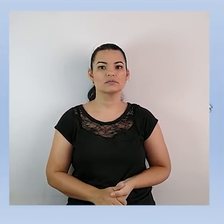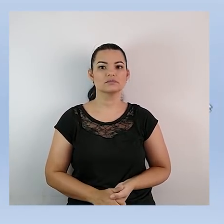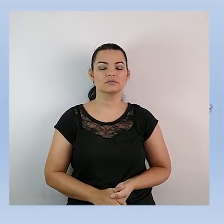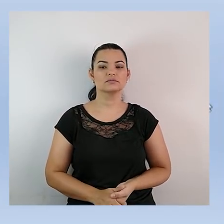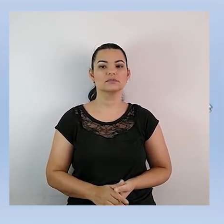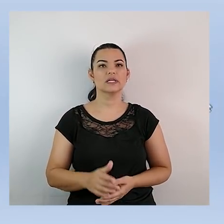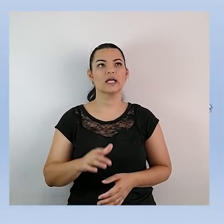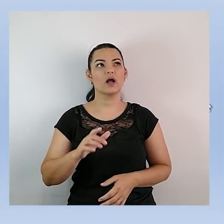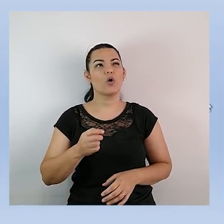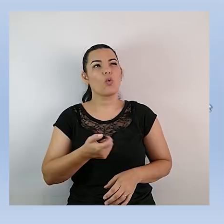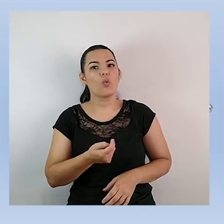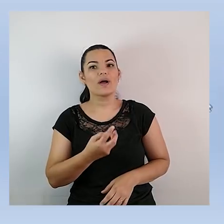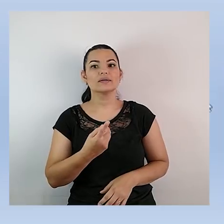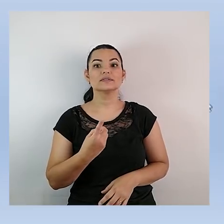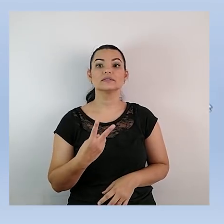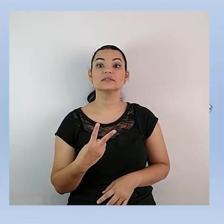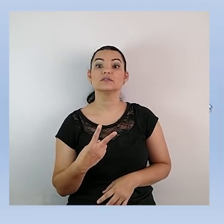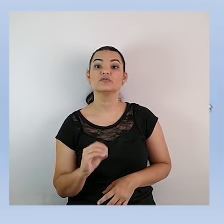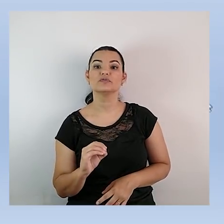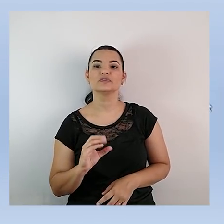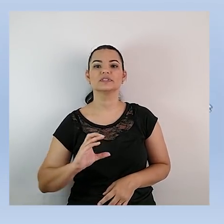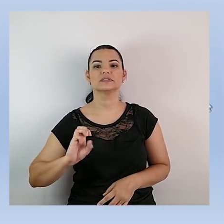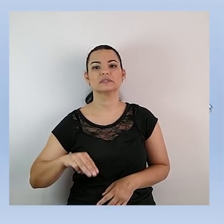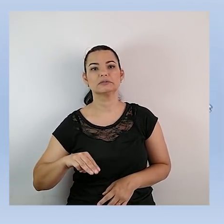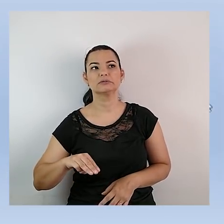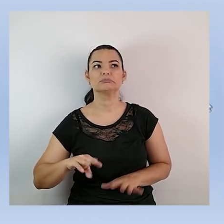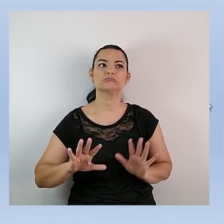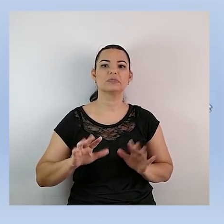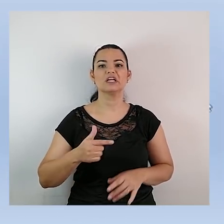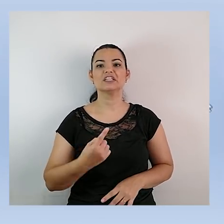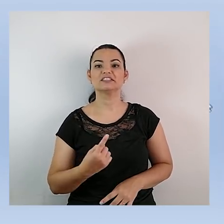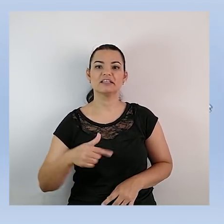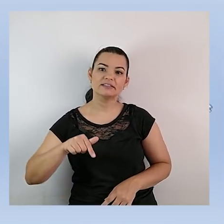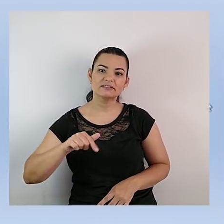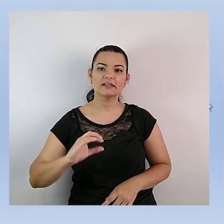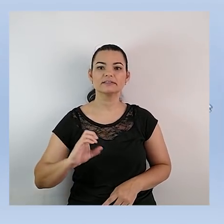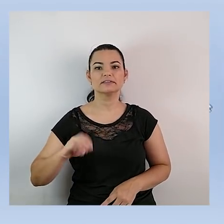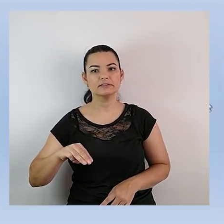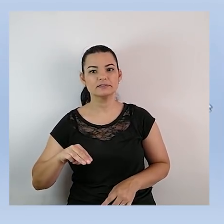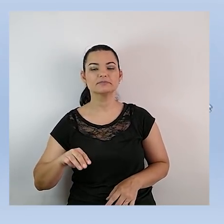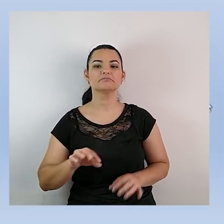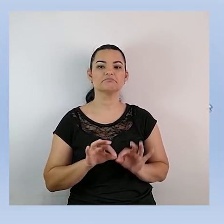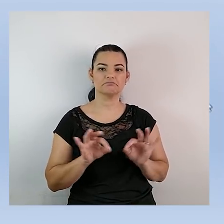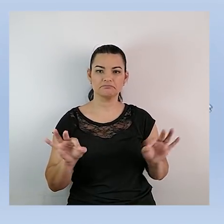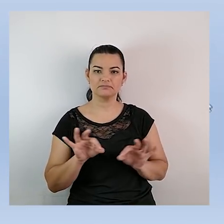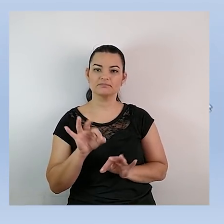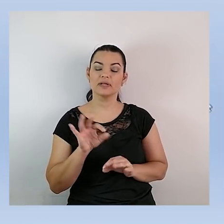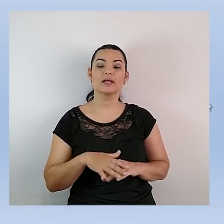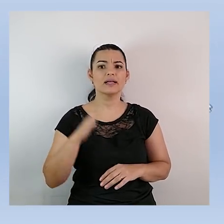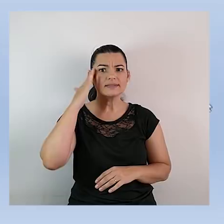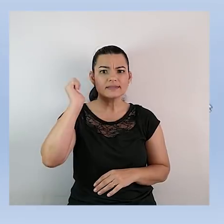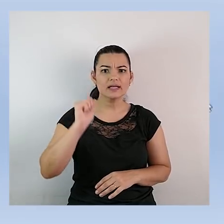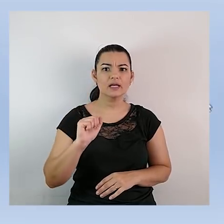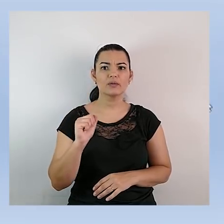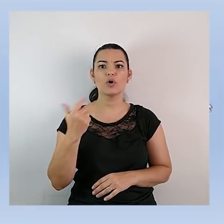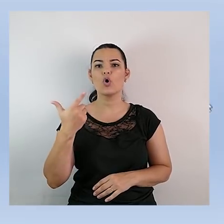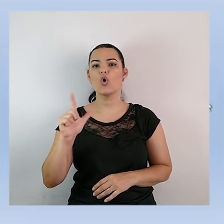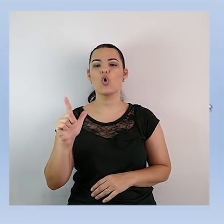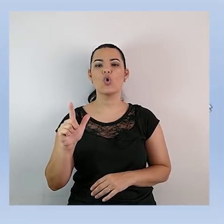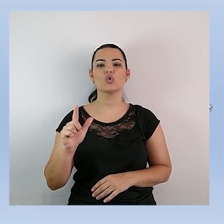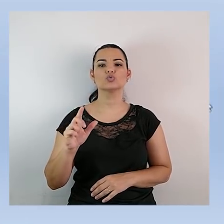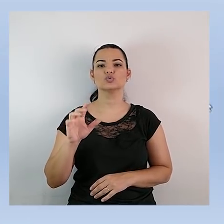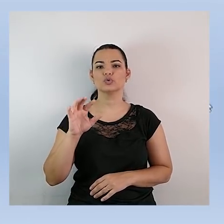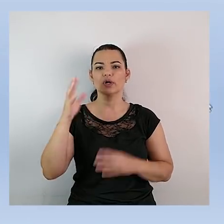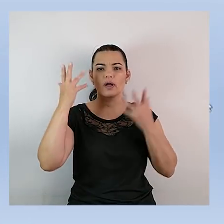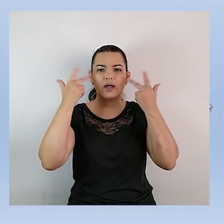grandes, quase 20 centímetros aí de comprimento, de 17 a 20 centímetros. A gente tem o bicho-pau, que é aquele bicho que parece um galho de